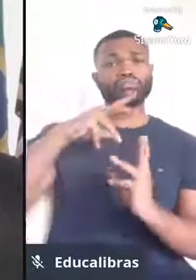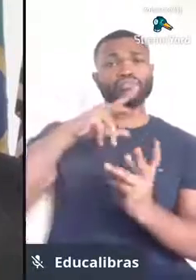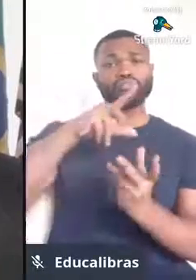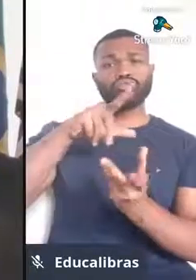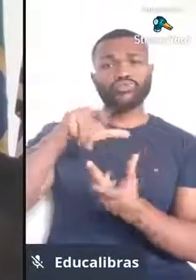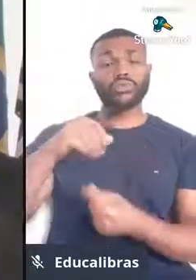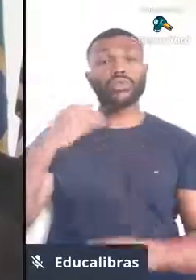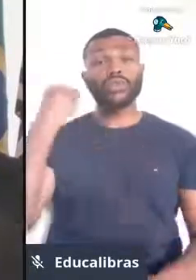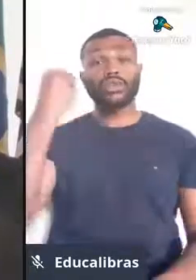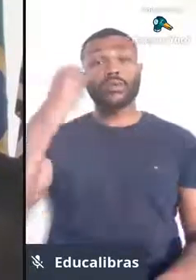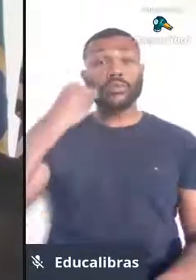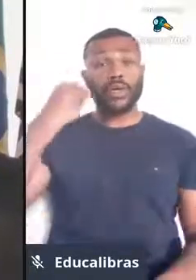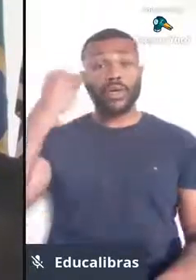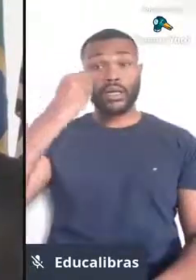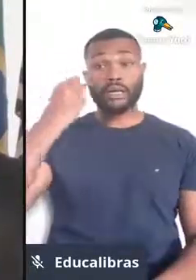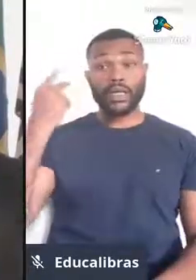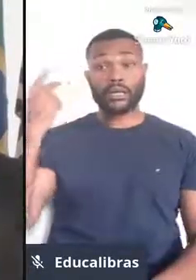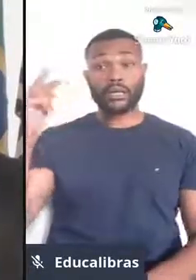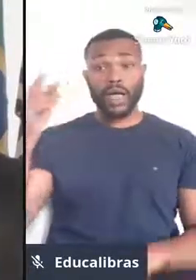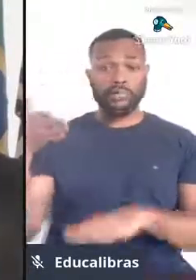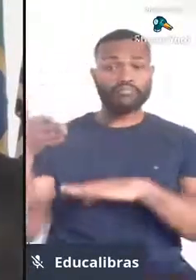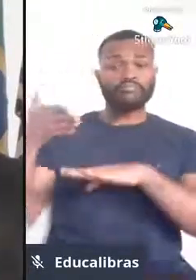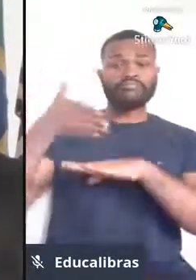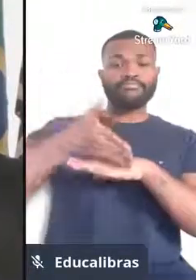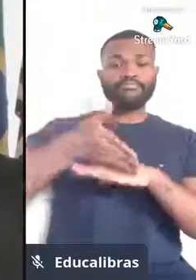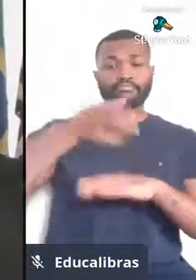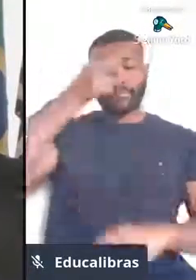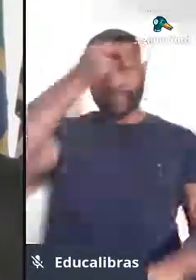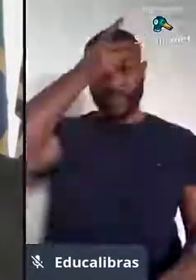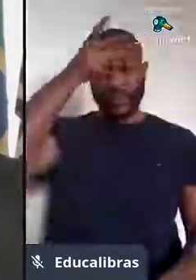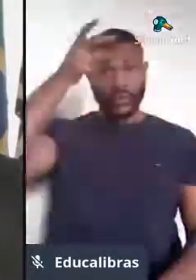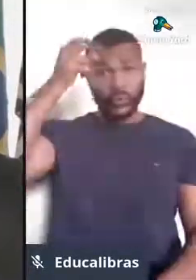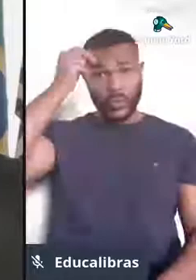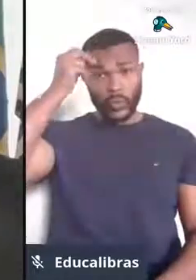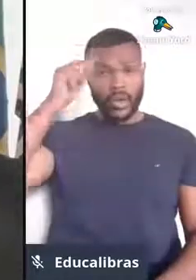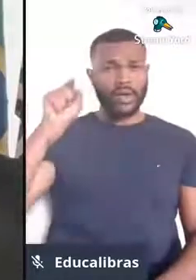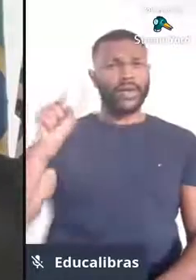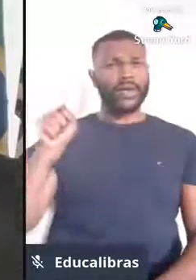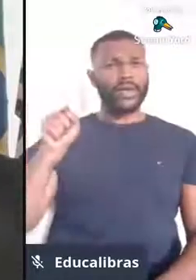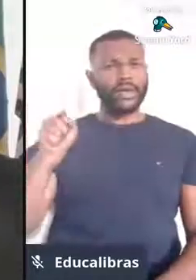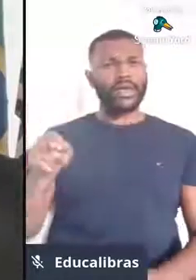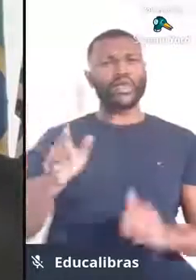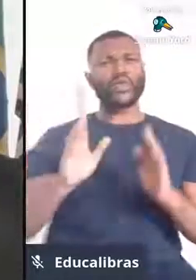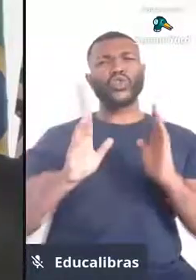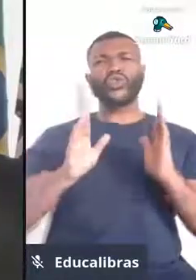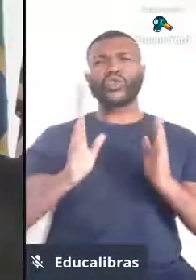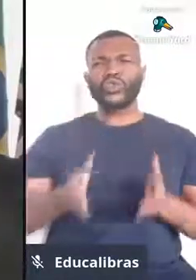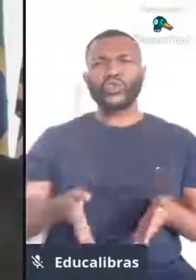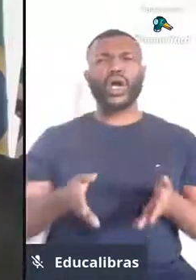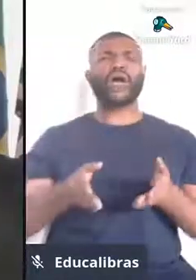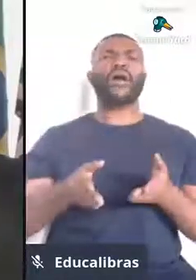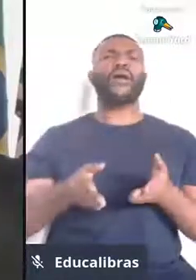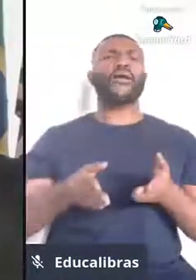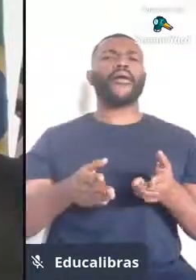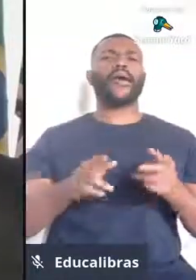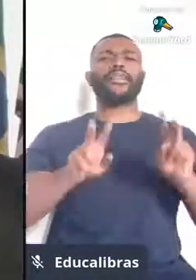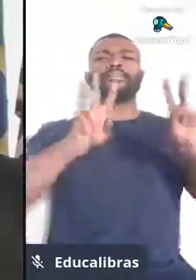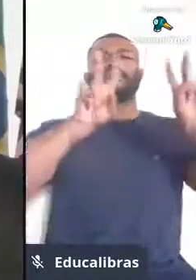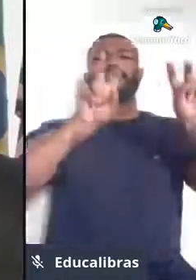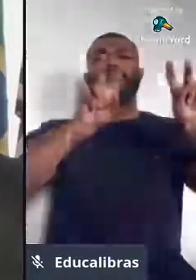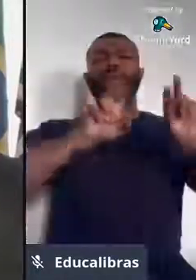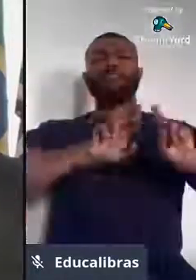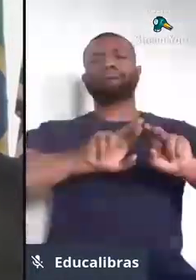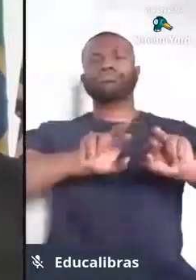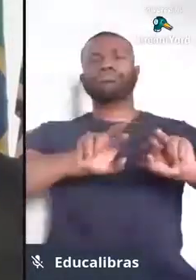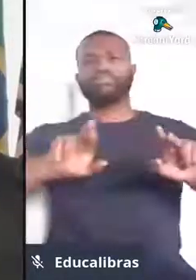dele para a prefeitura, mas, na verdade, ele tem abraçado várias outras causas